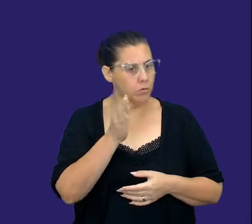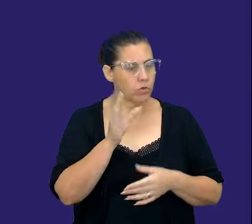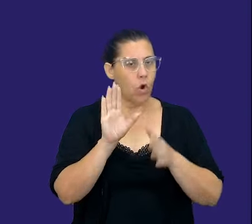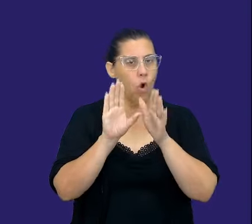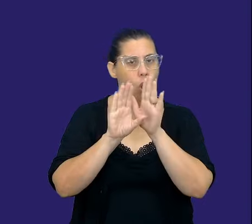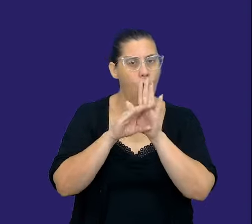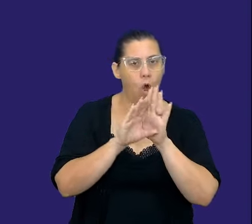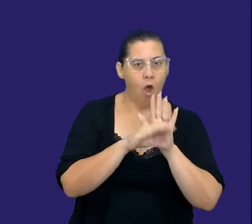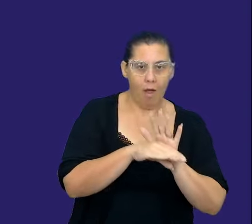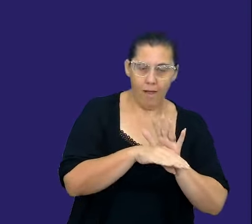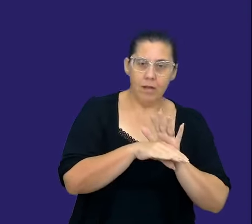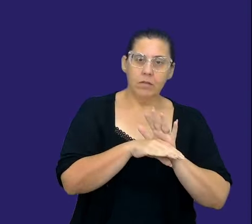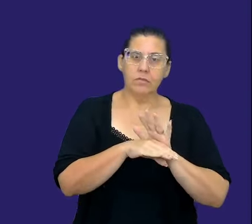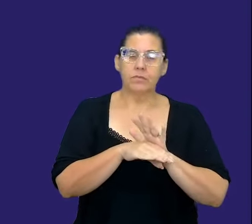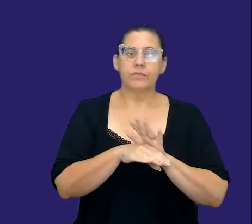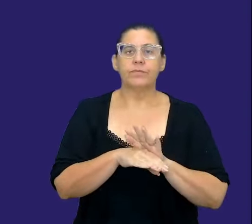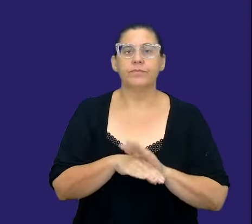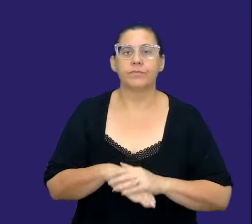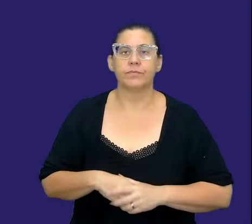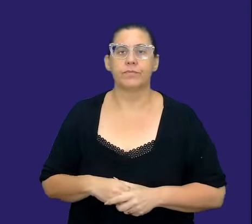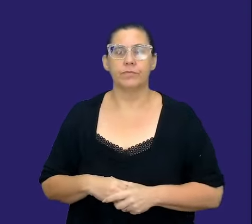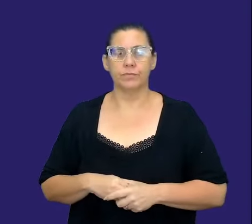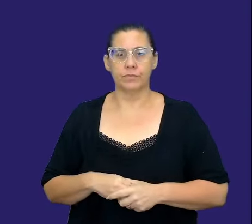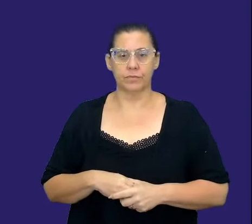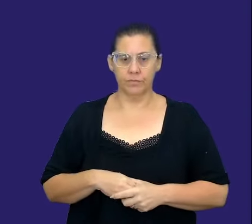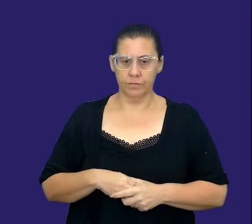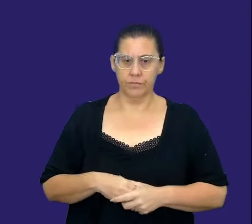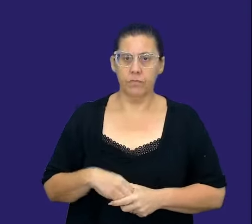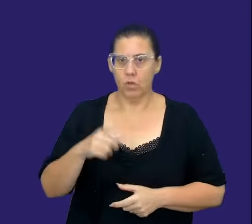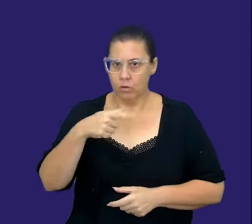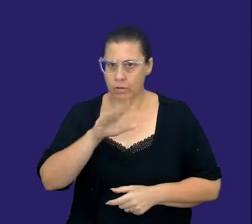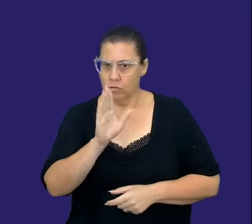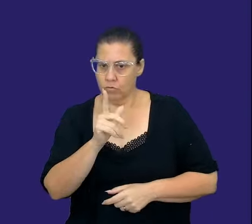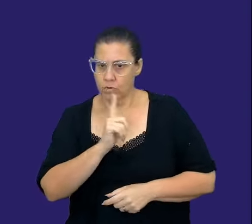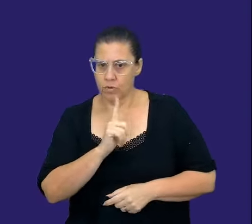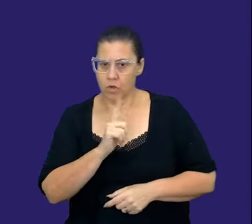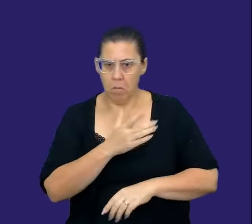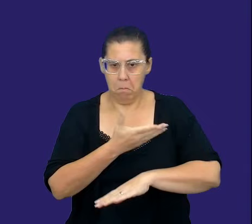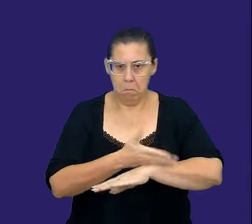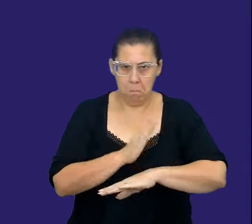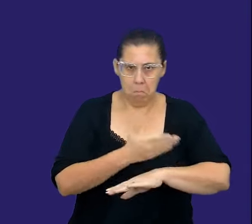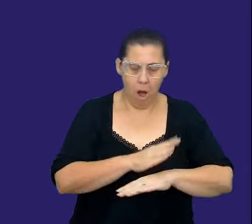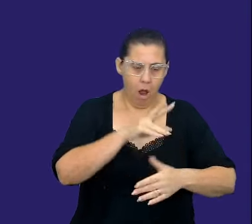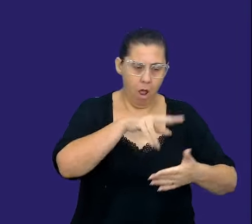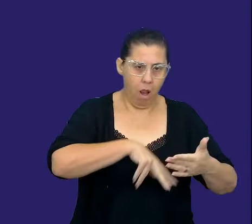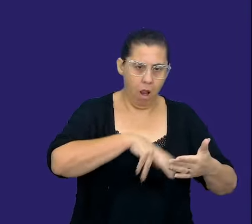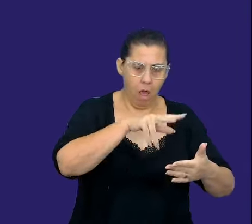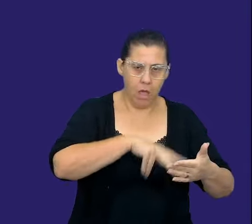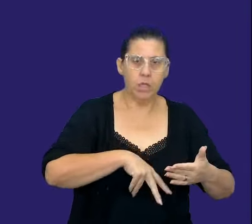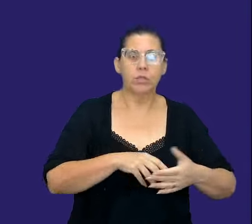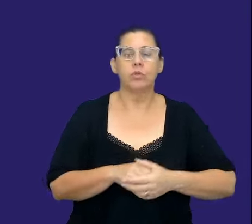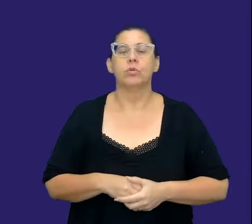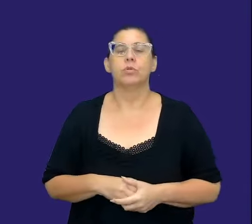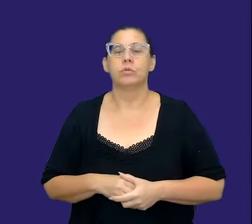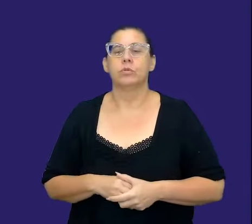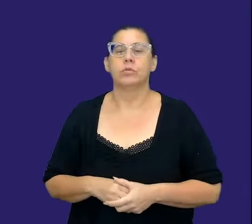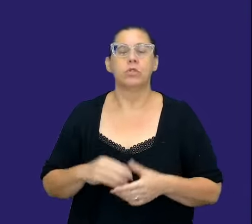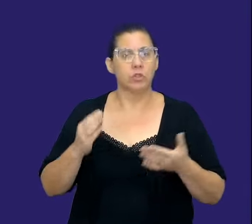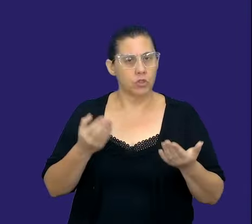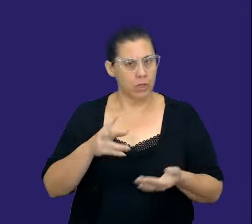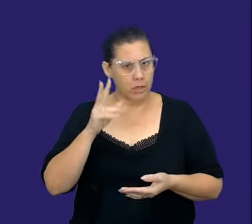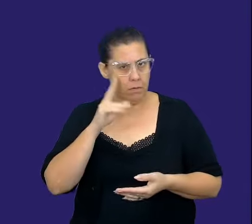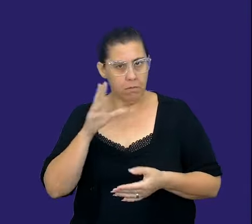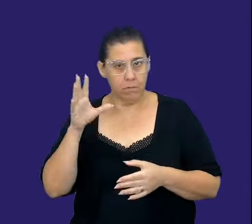conceitos aí de letramento e práticas de leitura que vocês já tinham observado lá na formação de etapa. A gente fez uma